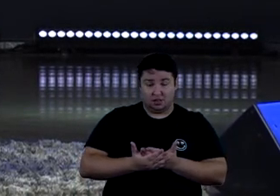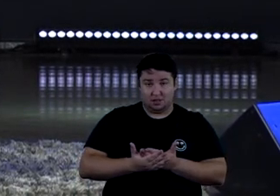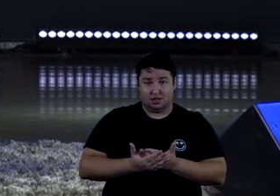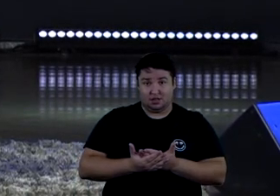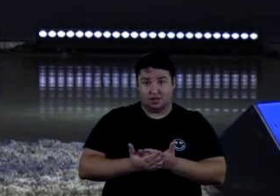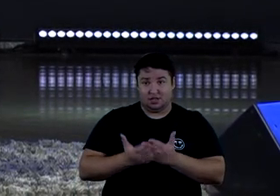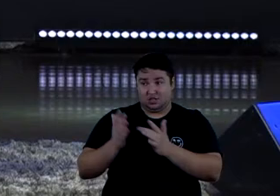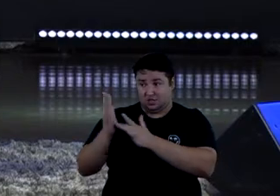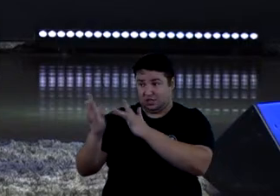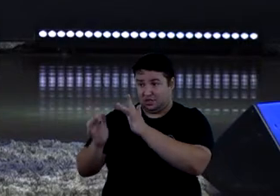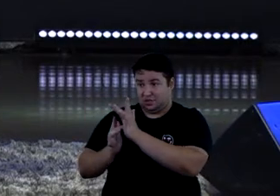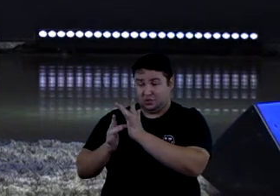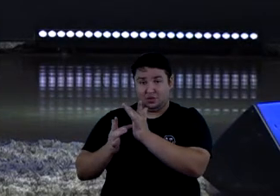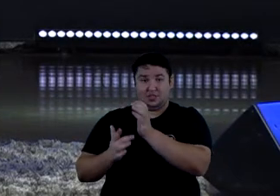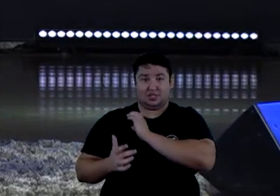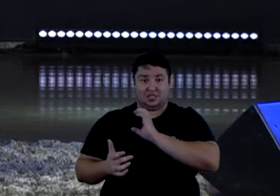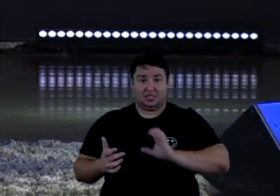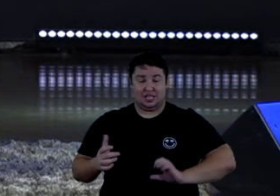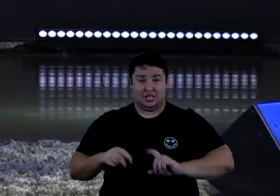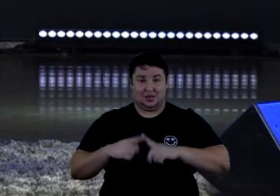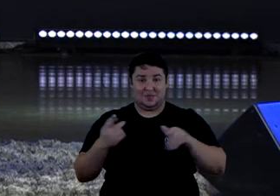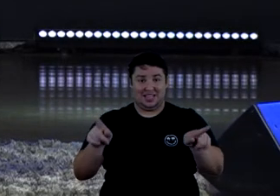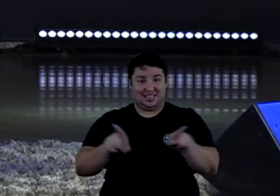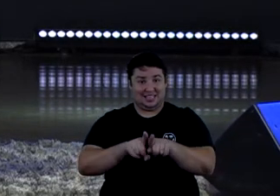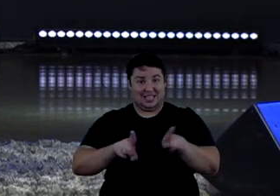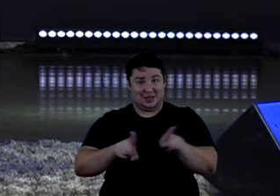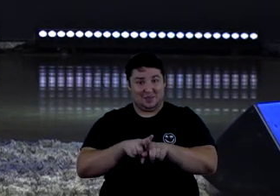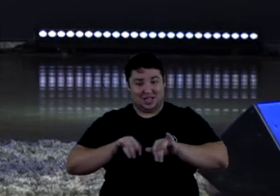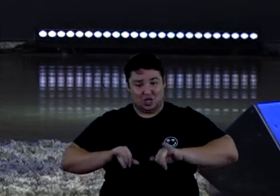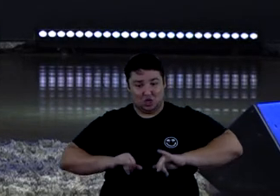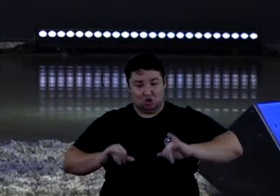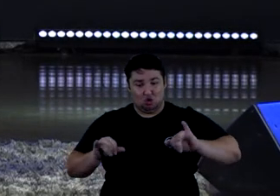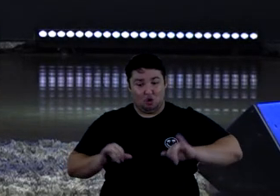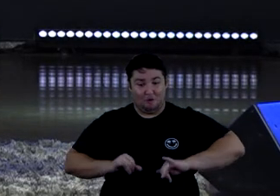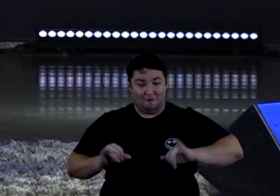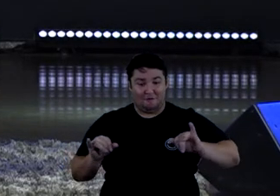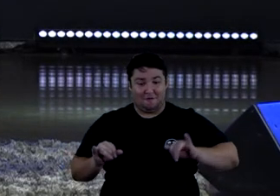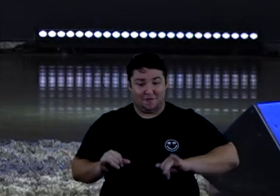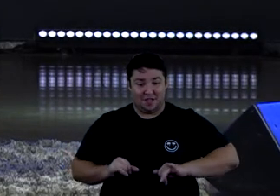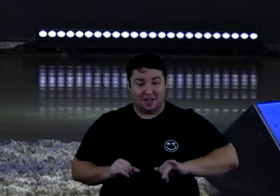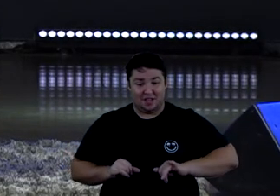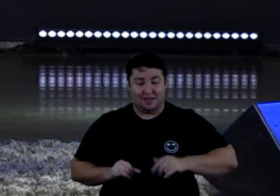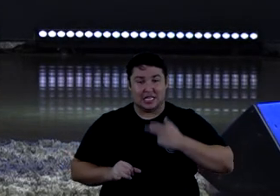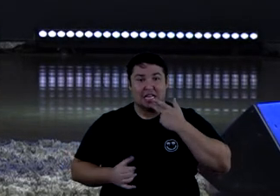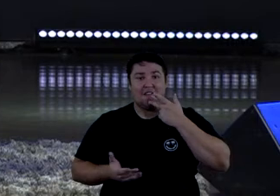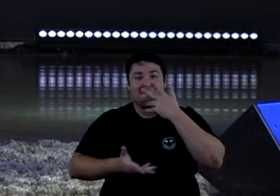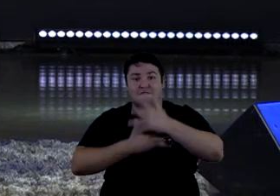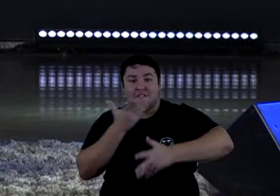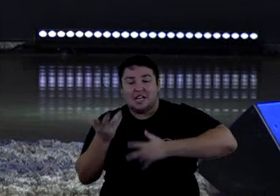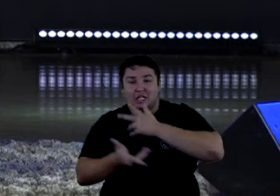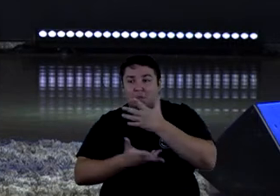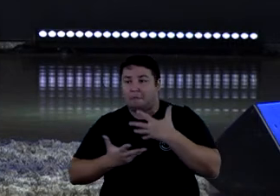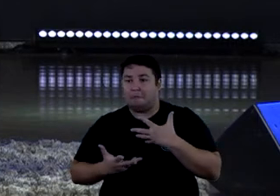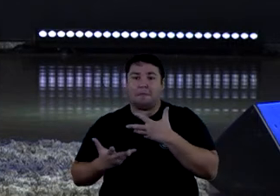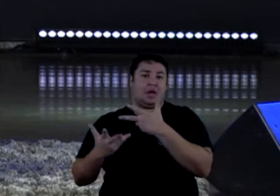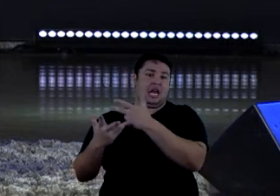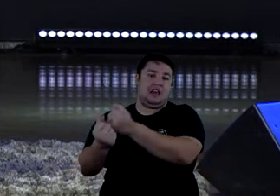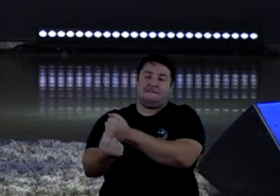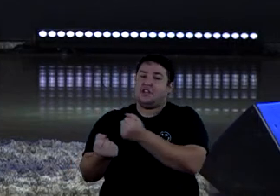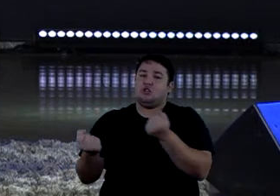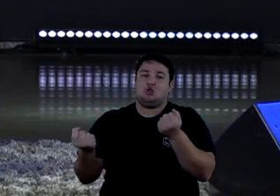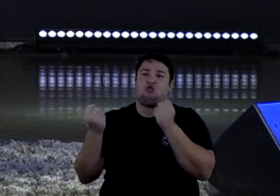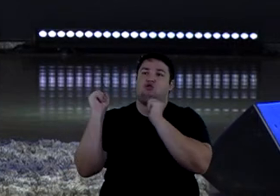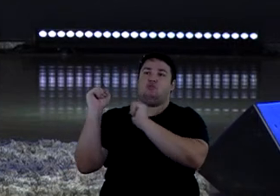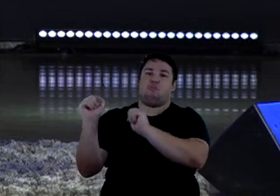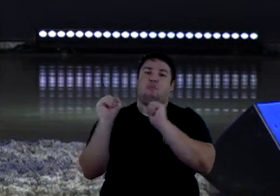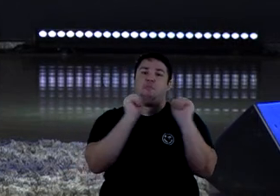em Cristo, mas também de sofrer. Olha o que ele está falando aqui, é maravilhoso, é um privilégio